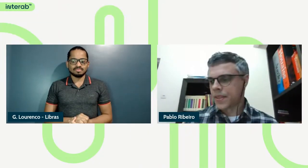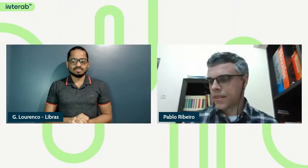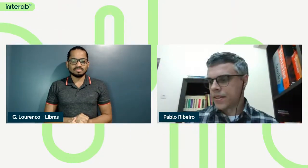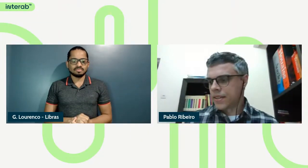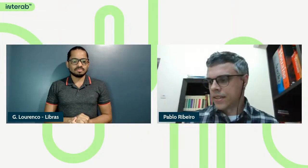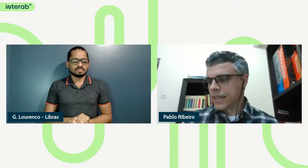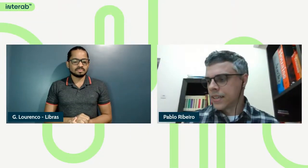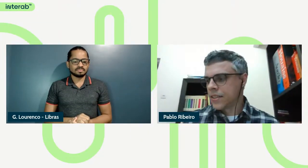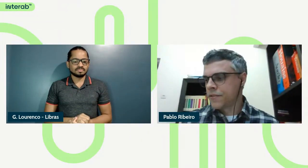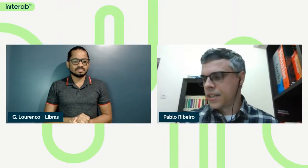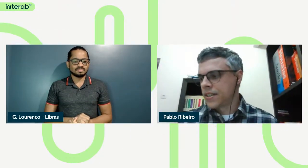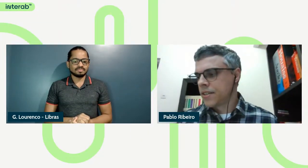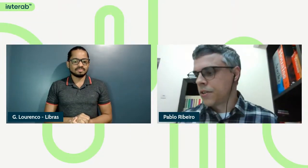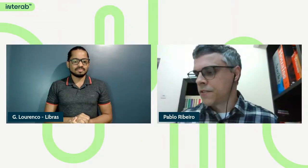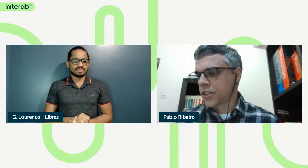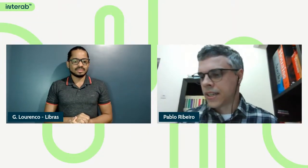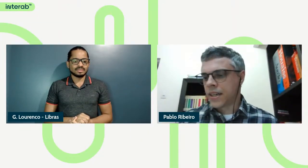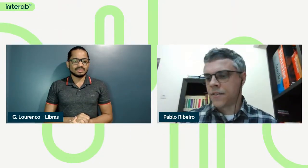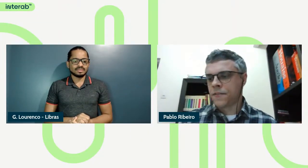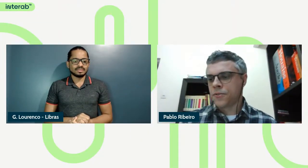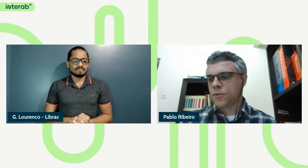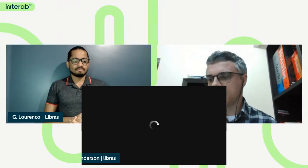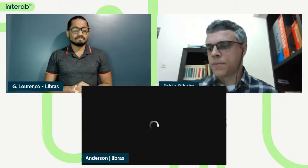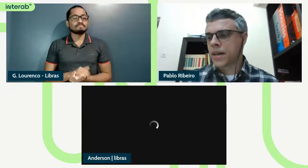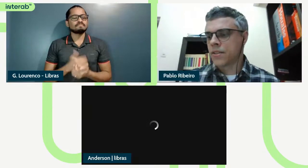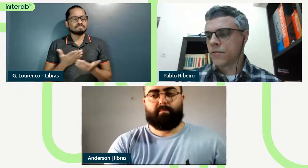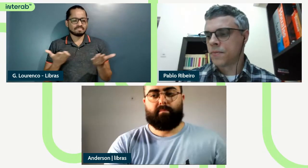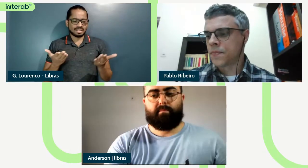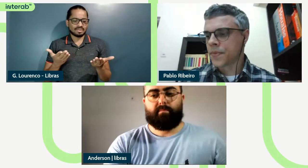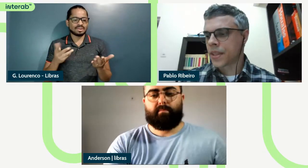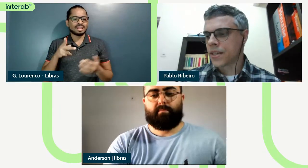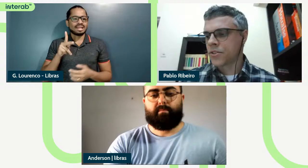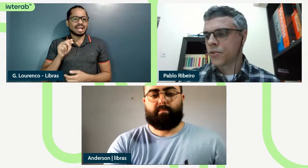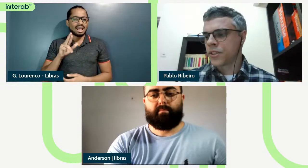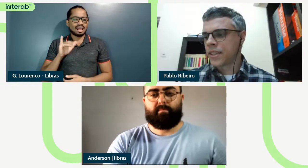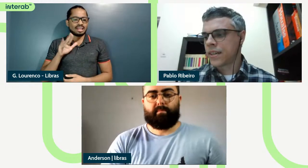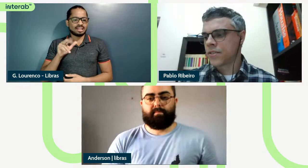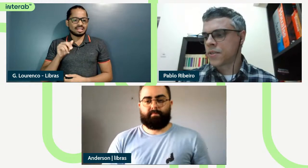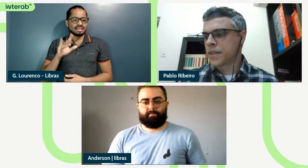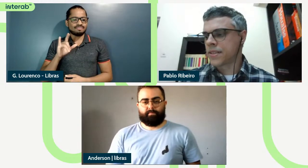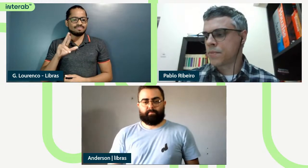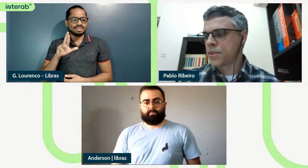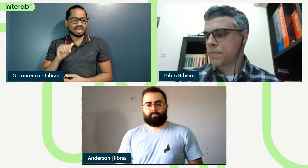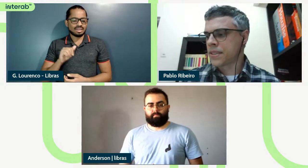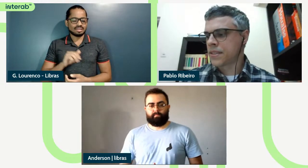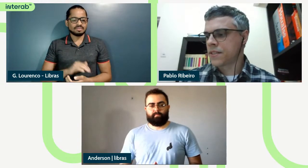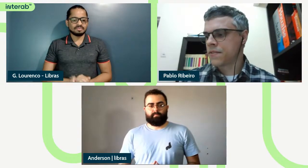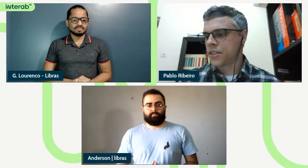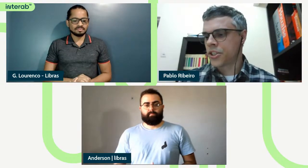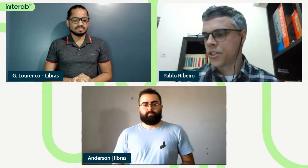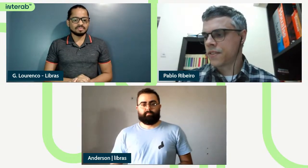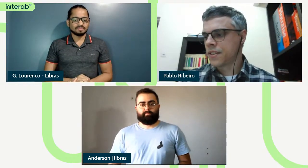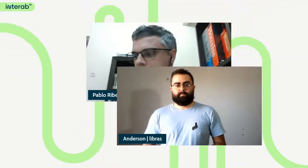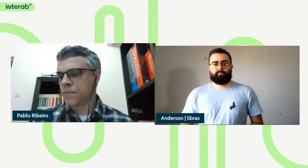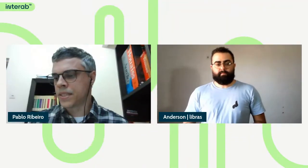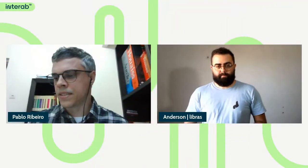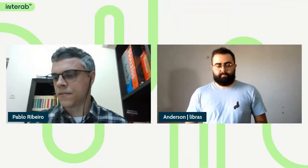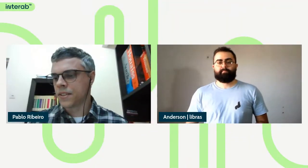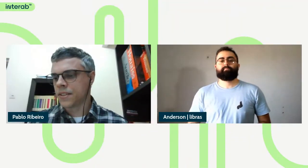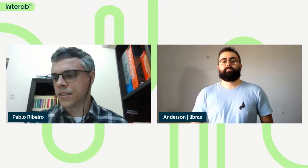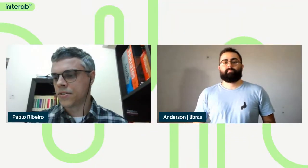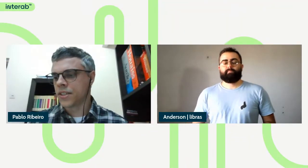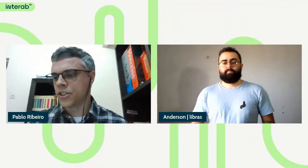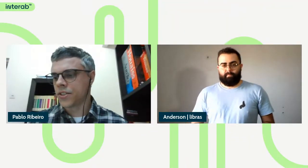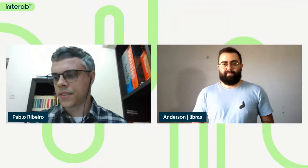da Karina Vieira da UFJF com o trabalho a estrutura interna dos participes em passivas eventivas e